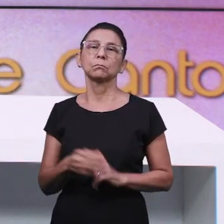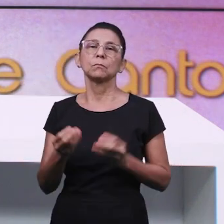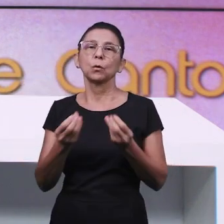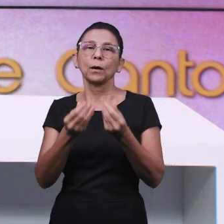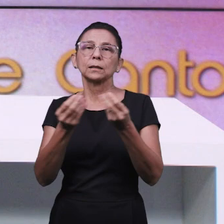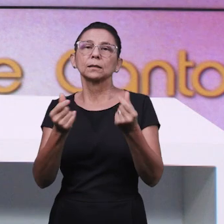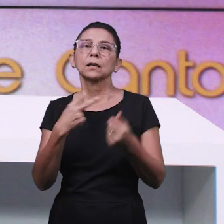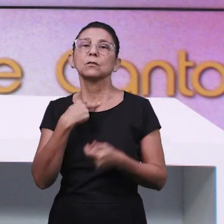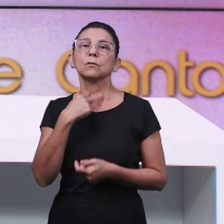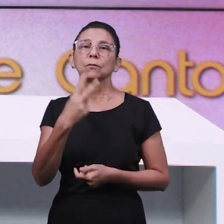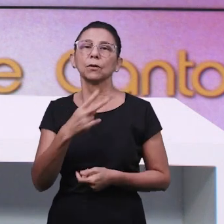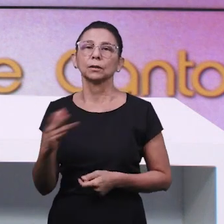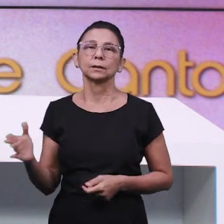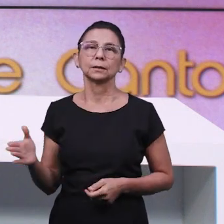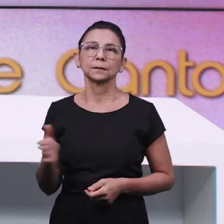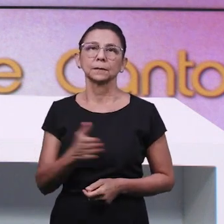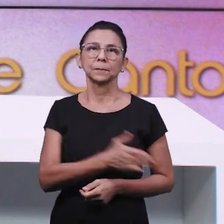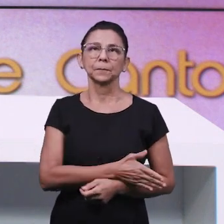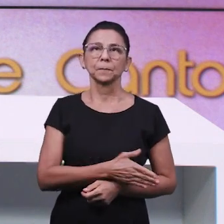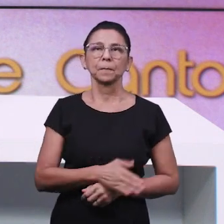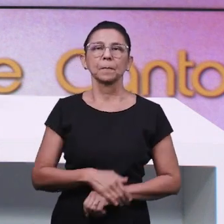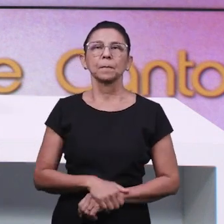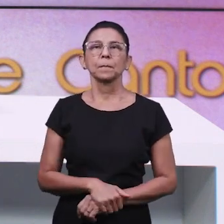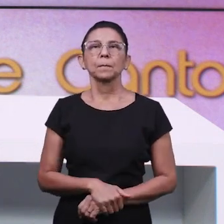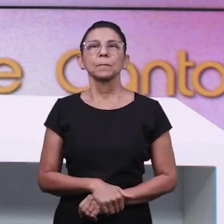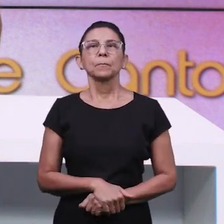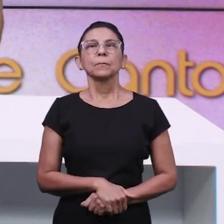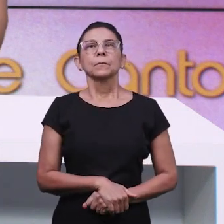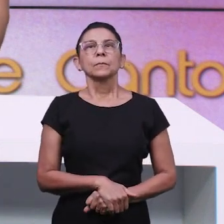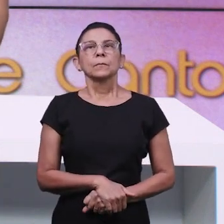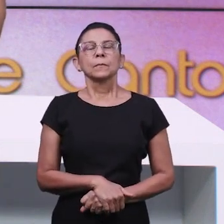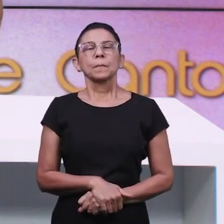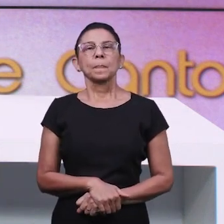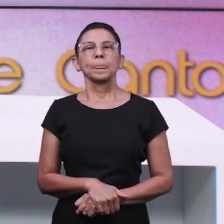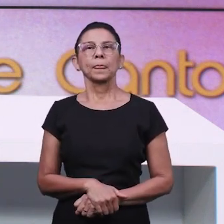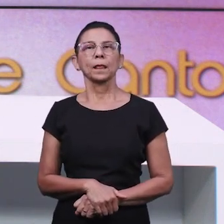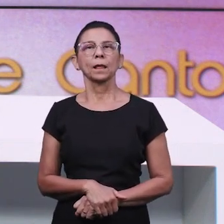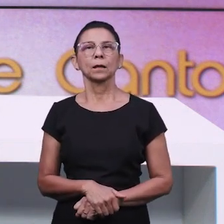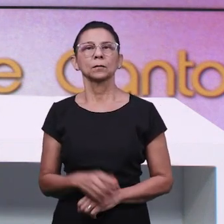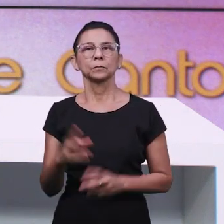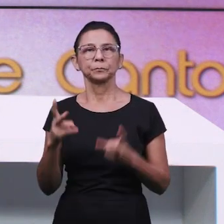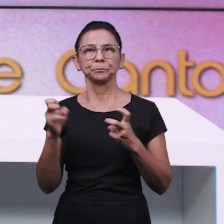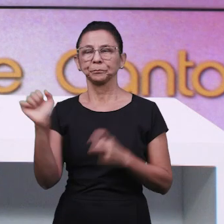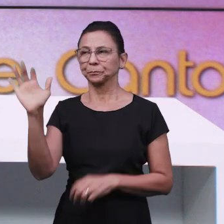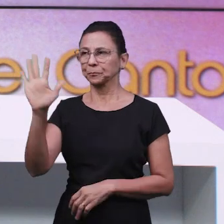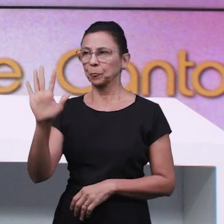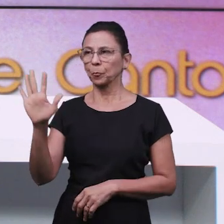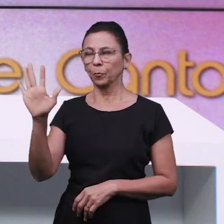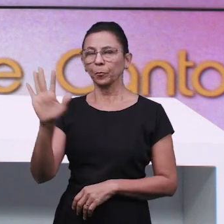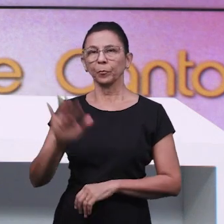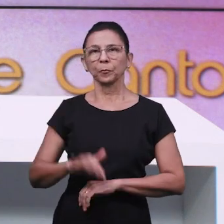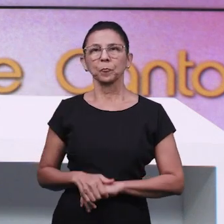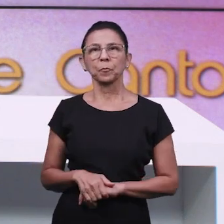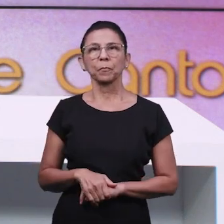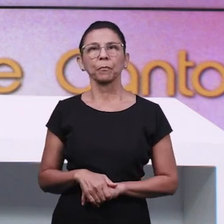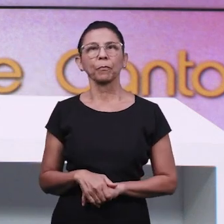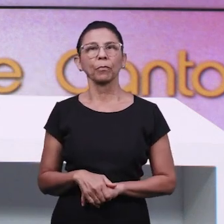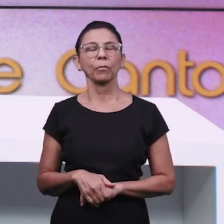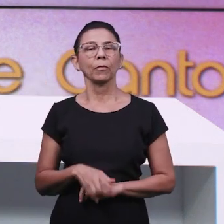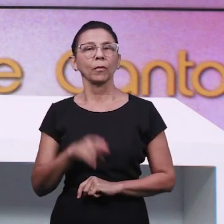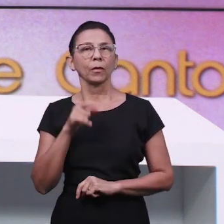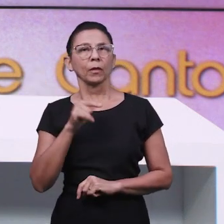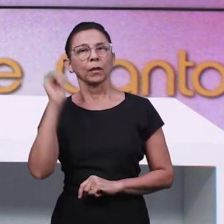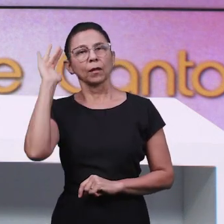nossa voz. Agora nós vamos ver uma imagem e você poderá em casa entender